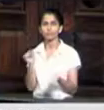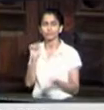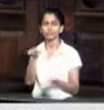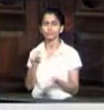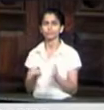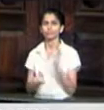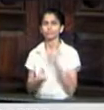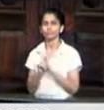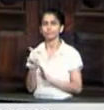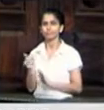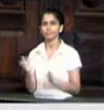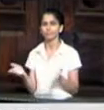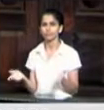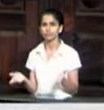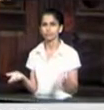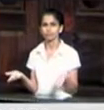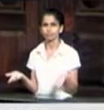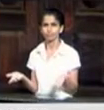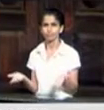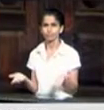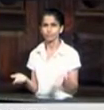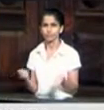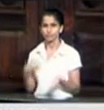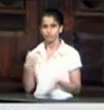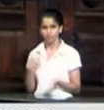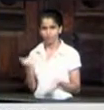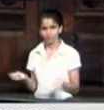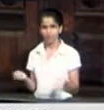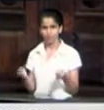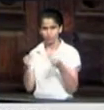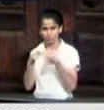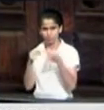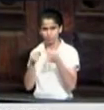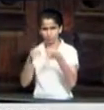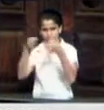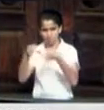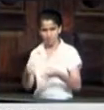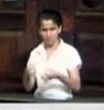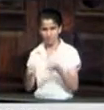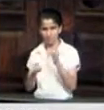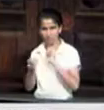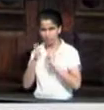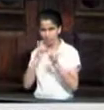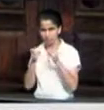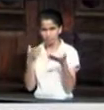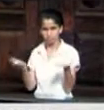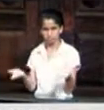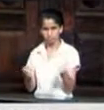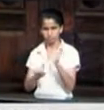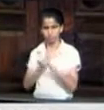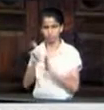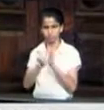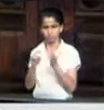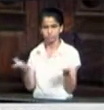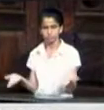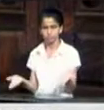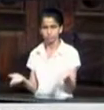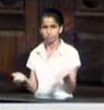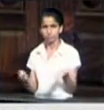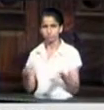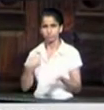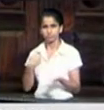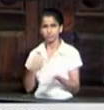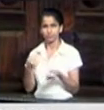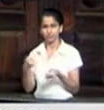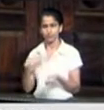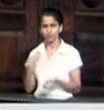Eu pergunto aos senhores e senhoras, a idade é a correta para se debater o tema? É a idade